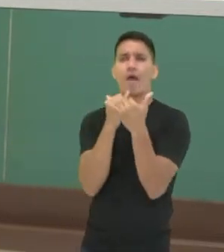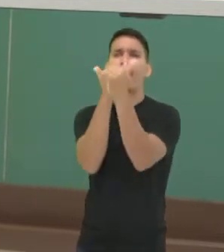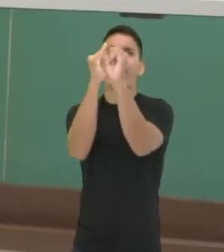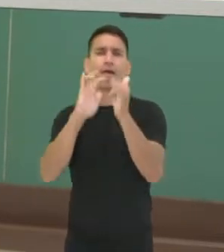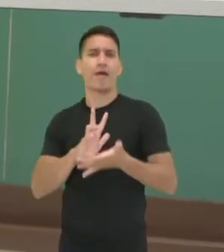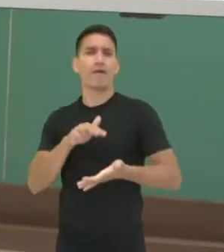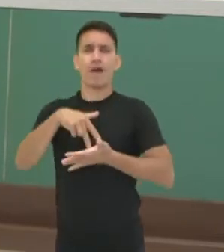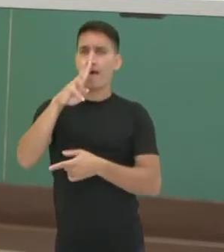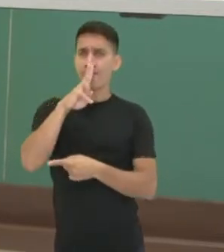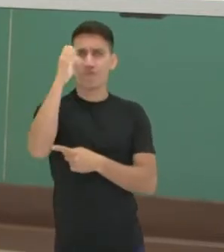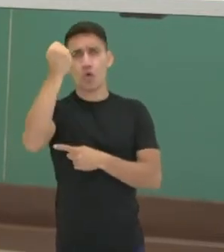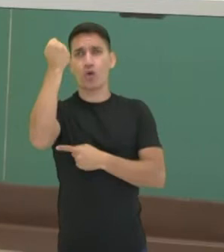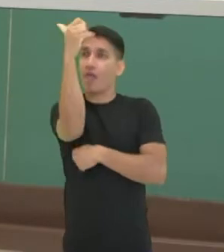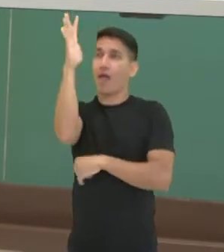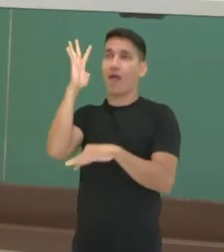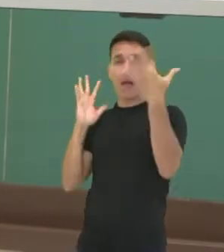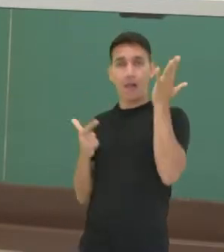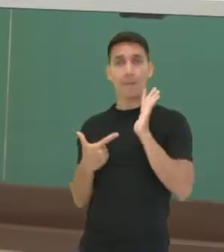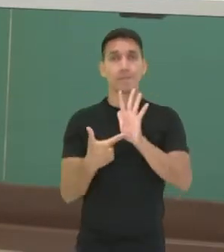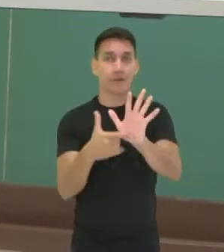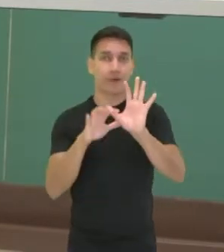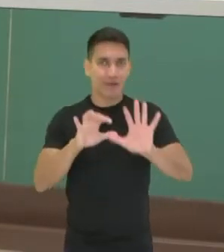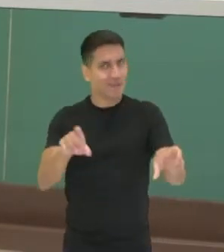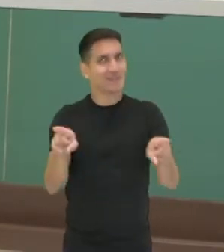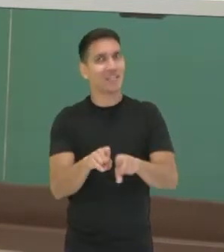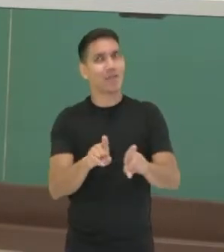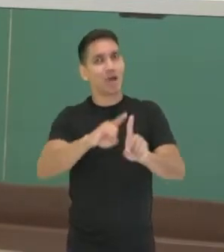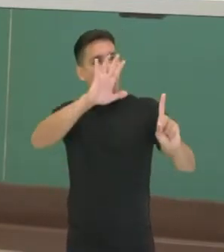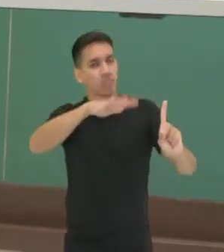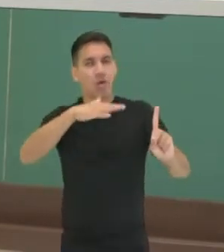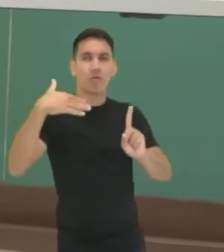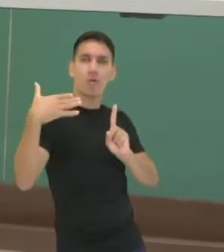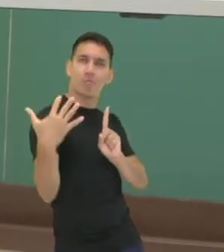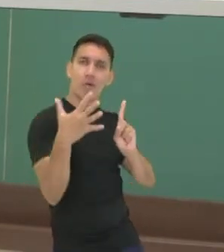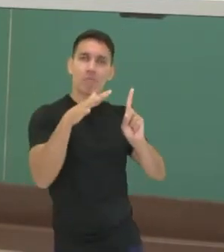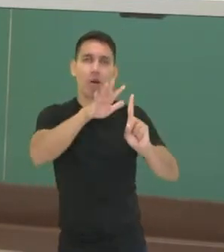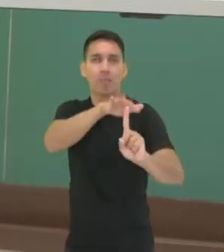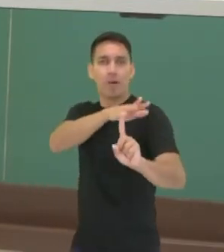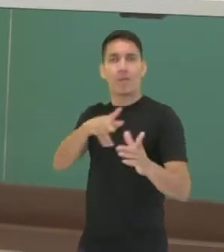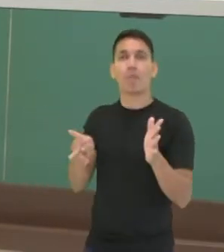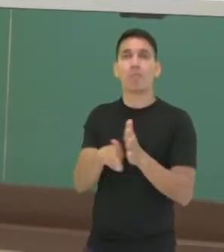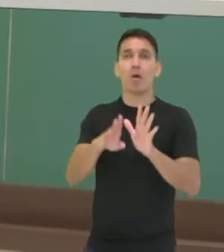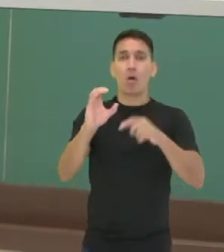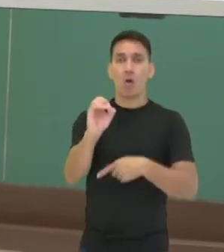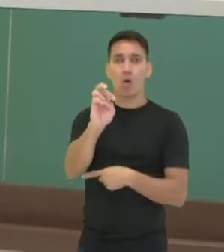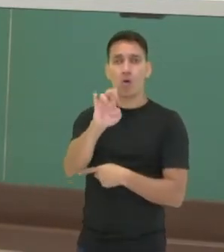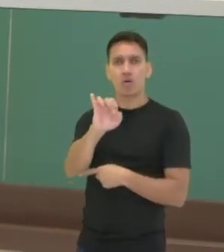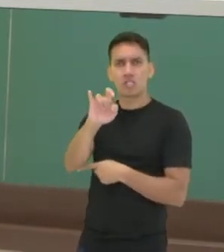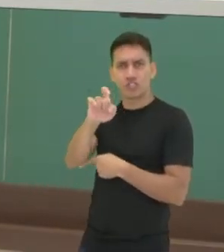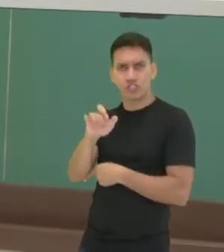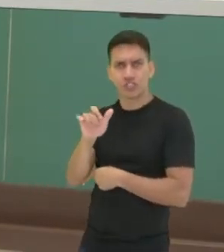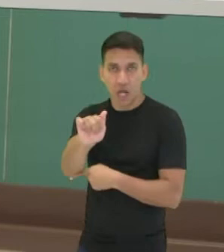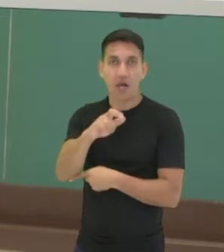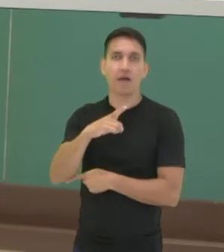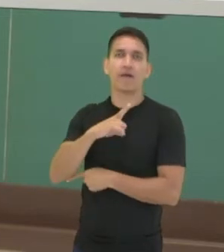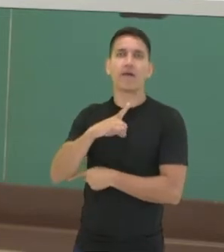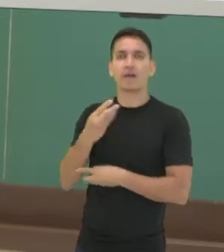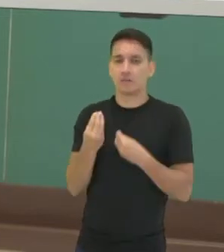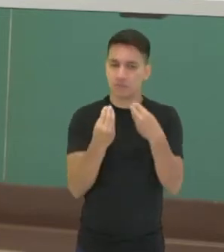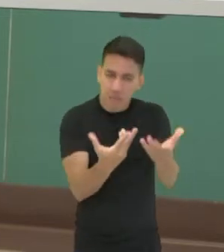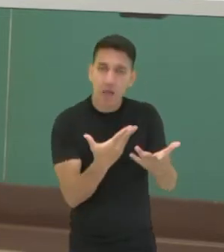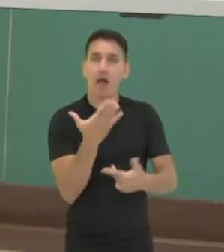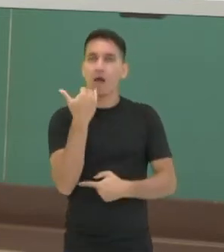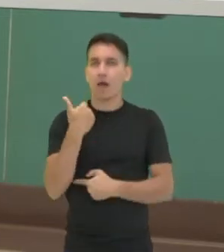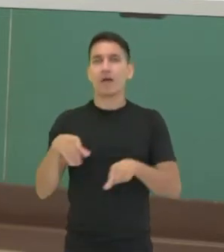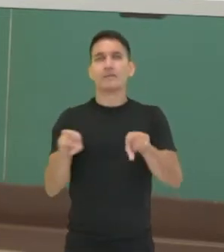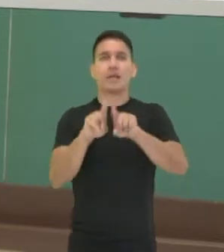figura dos orixás. E o culto do candomblé gira em torno, então, dos orixás, dos alimentos para esses orixás, das